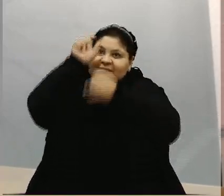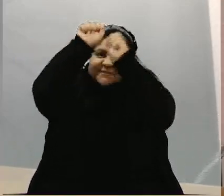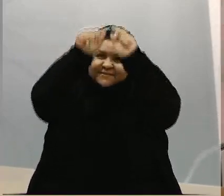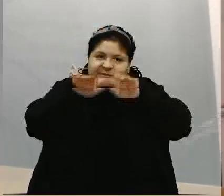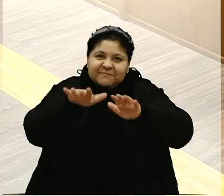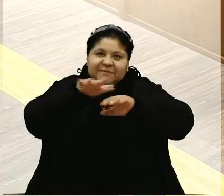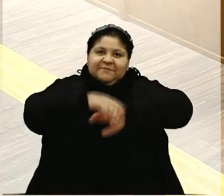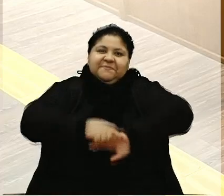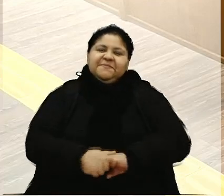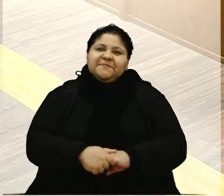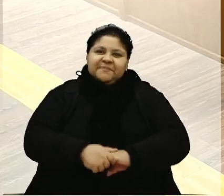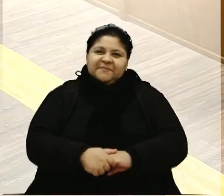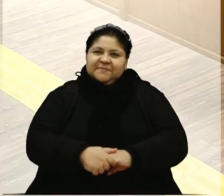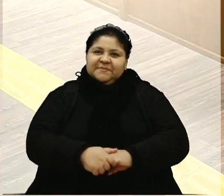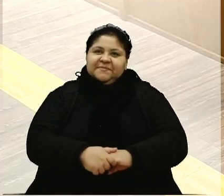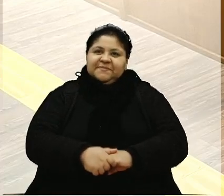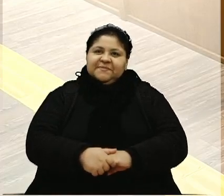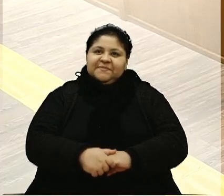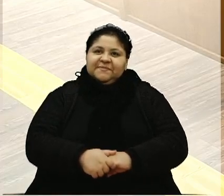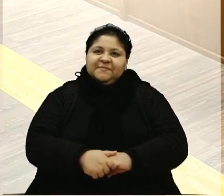vocês.